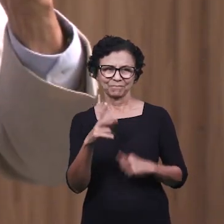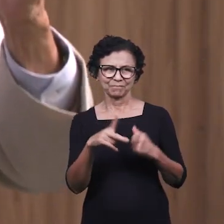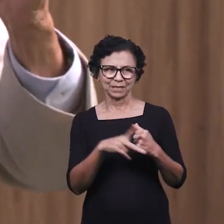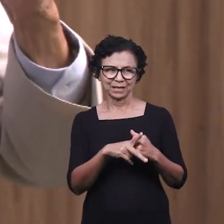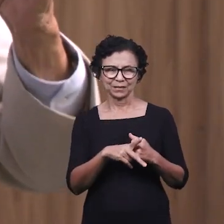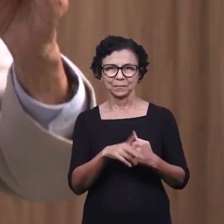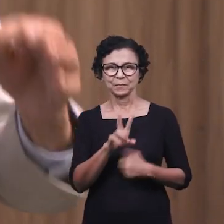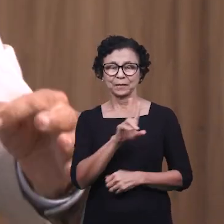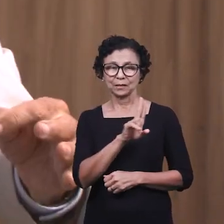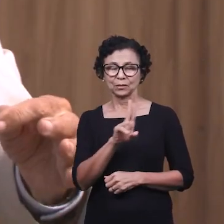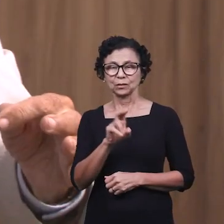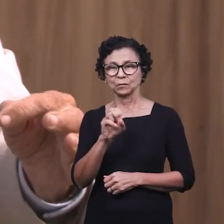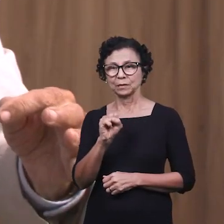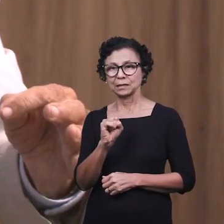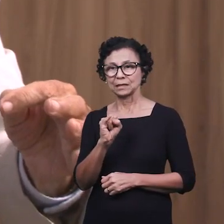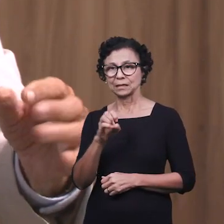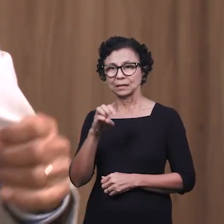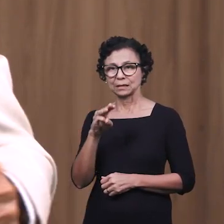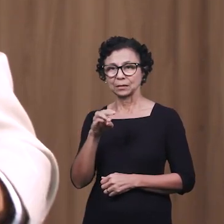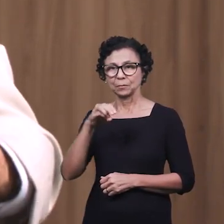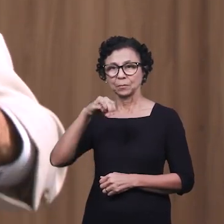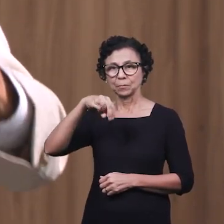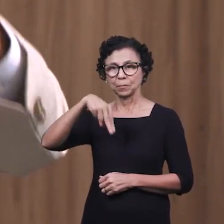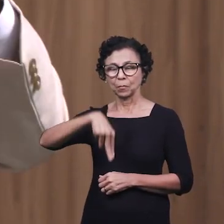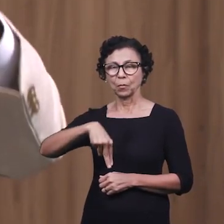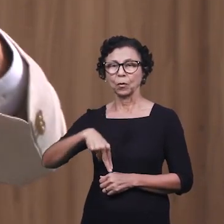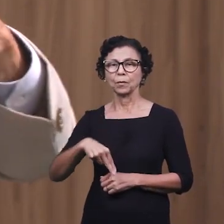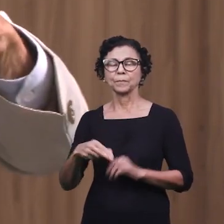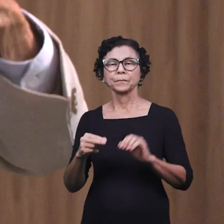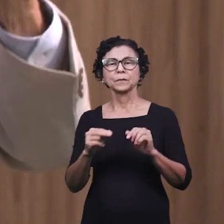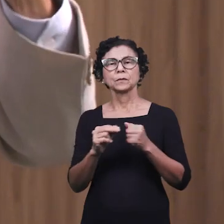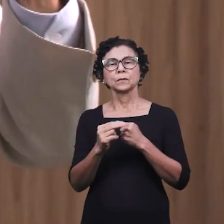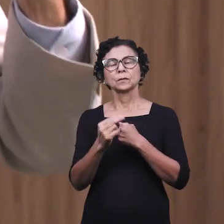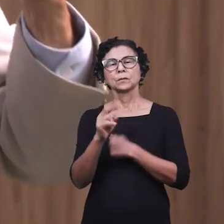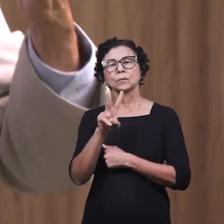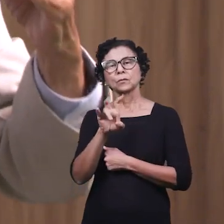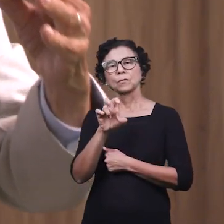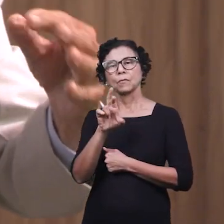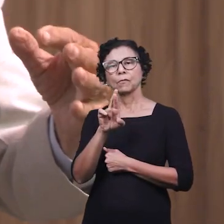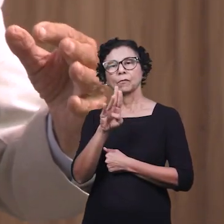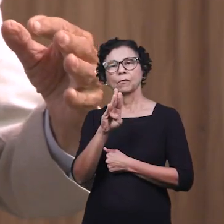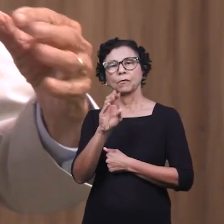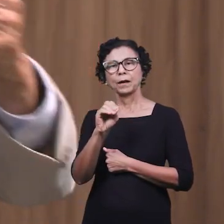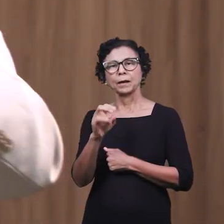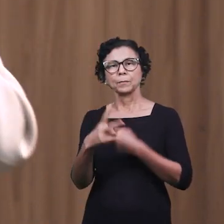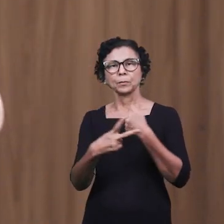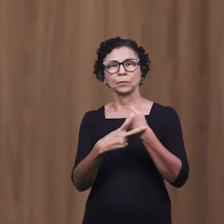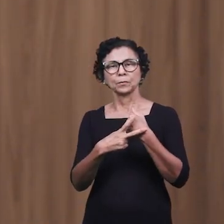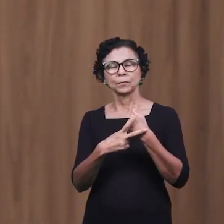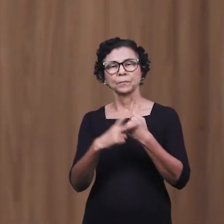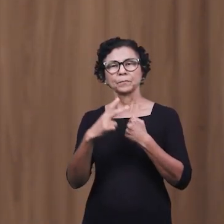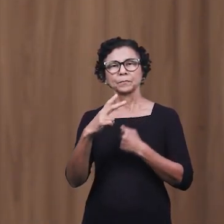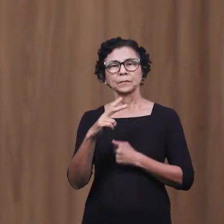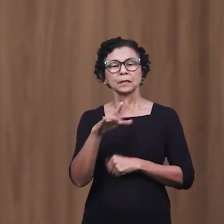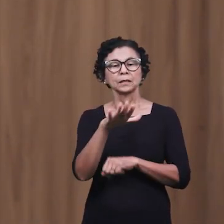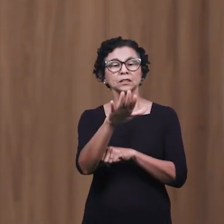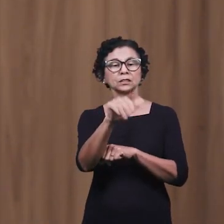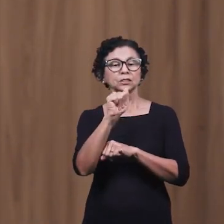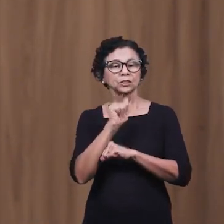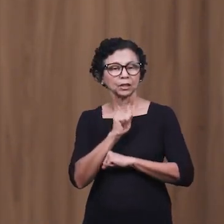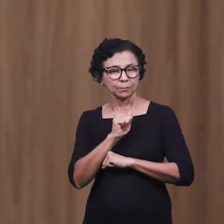do verbo chamar, no hebraico. Chamar é aquele que ouve.